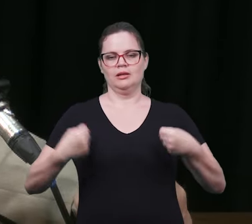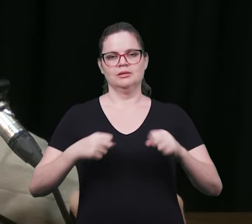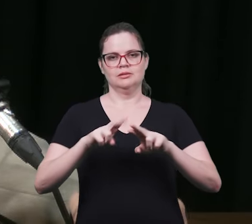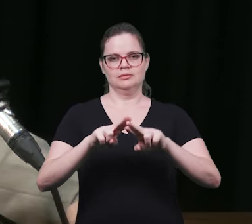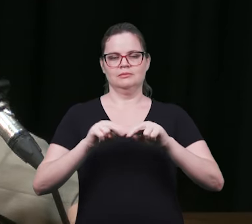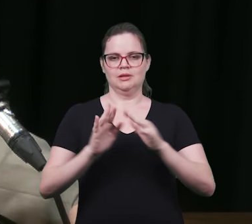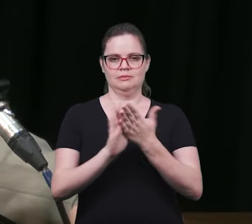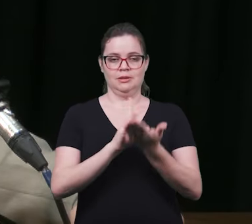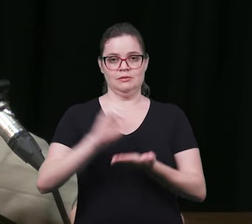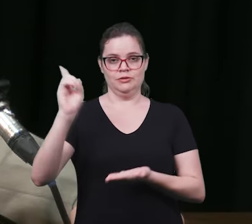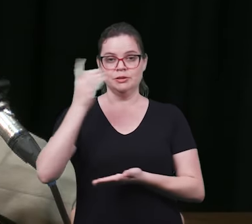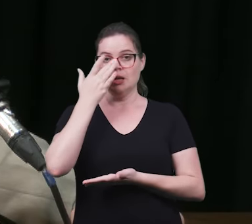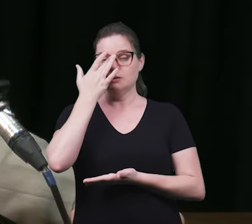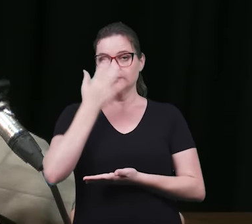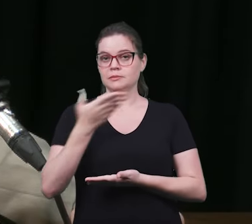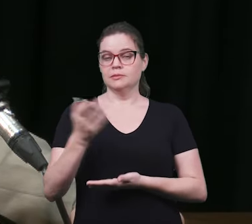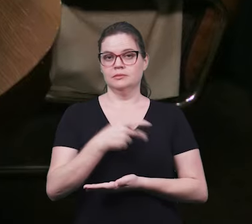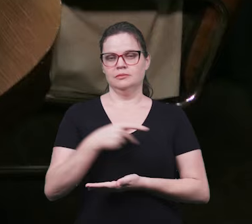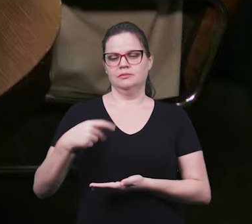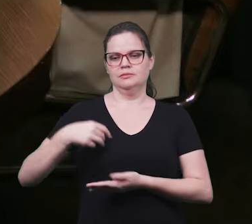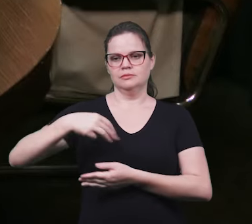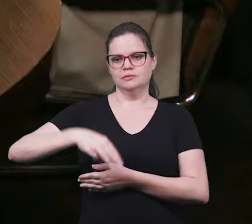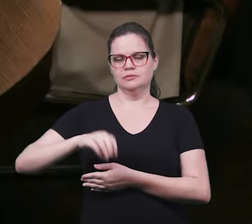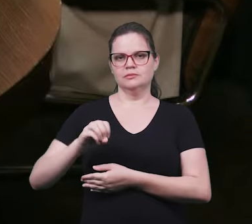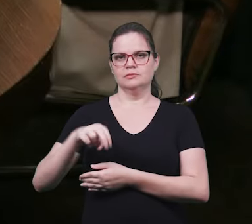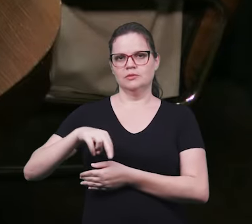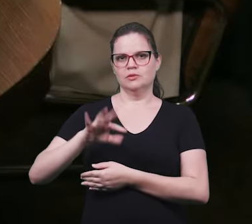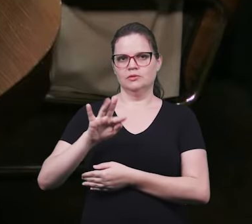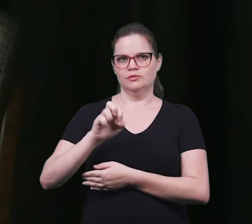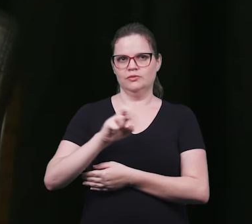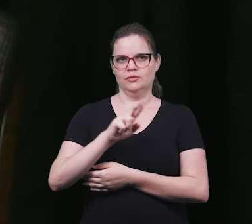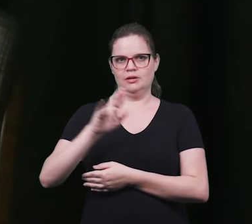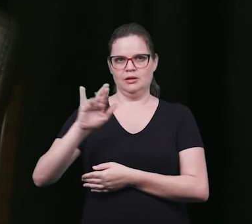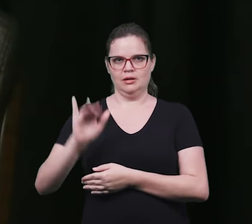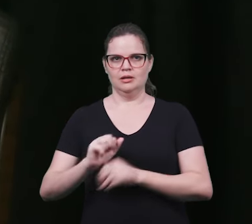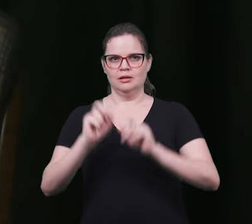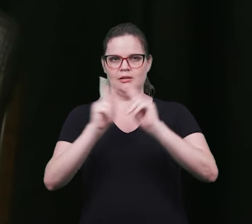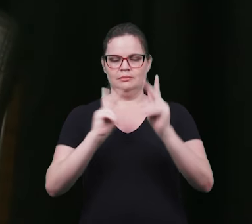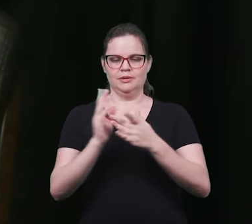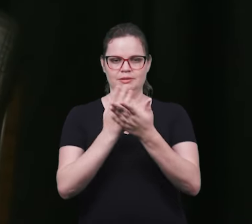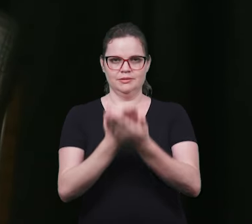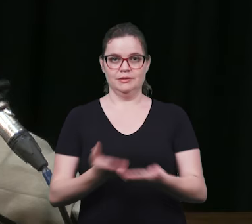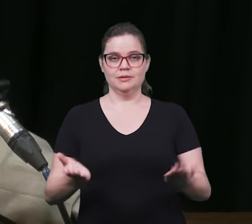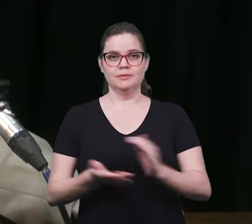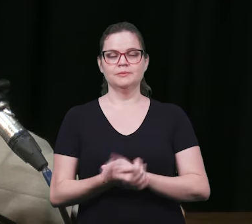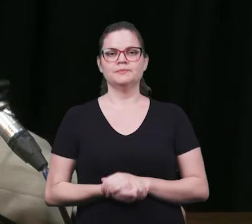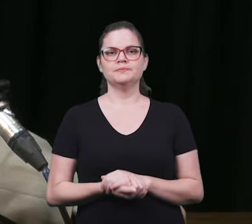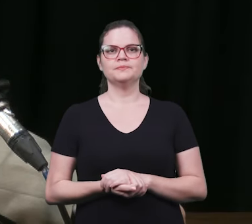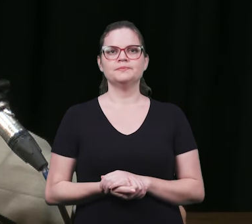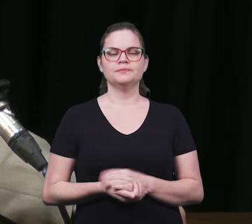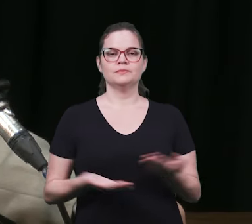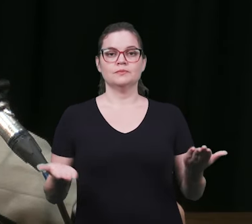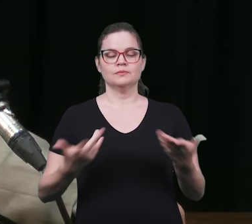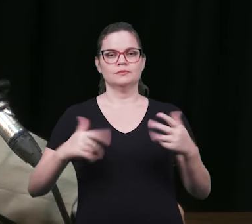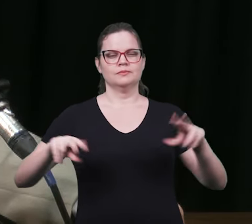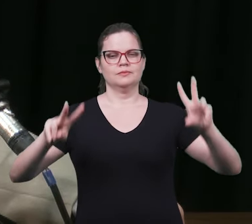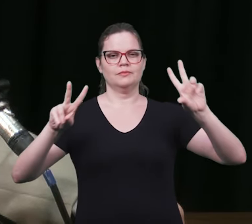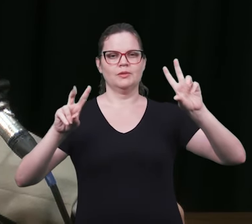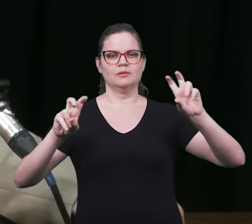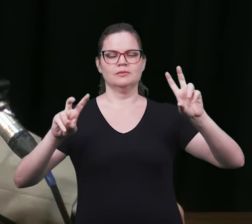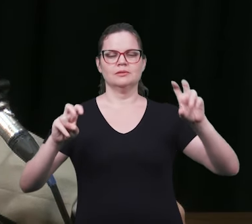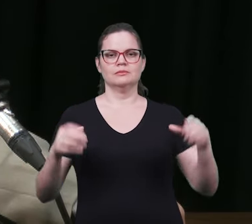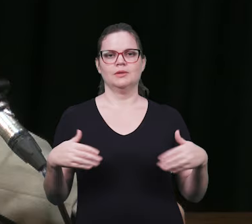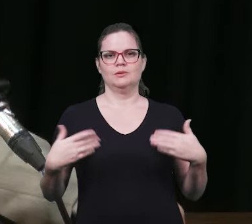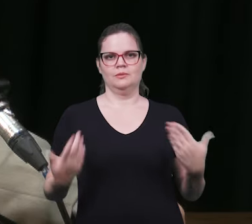Deus. Estamos aqui com o pastor Monferrari. Paz do Senhor, pastor Monferrari. Paz do Senhor, pastor Ronaldo. Paz do Senhor a todos. E o tema, meus queridos,